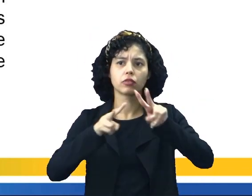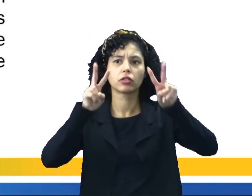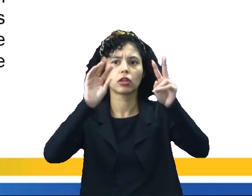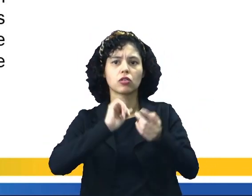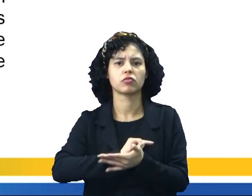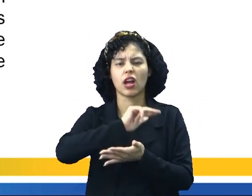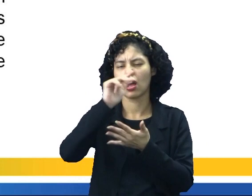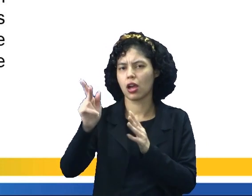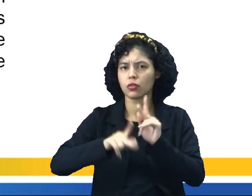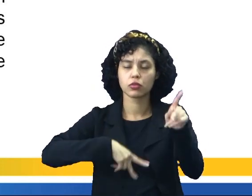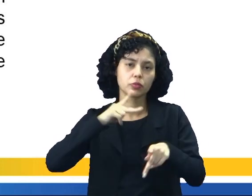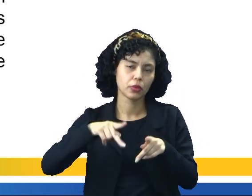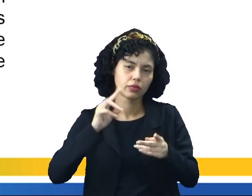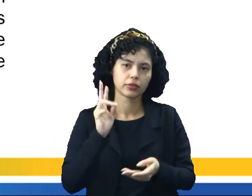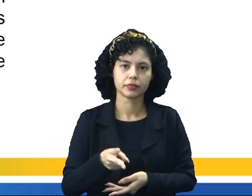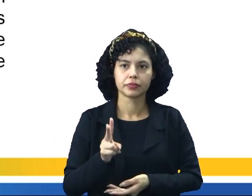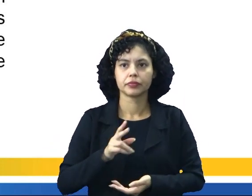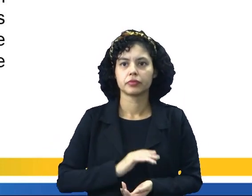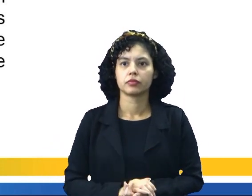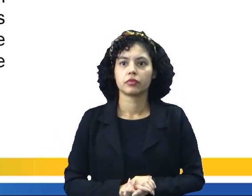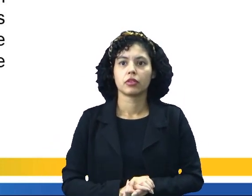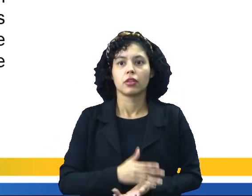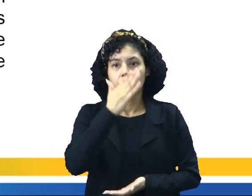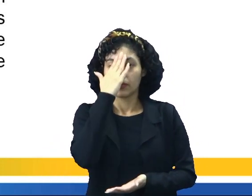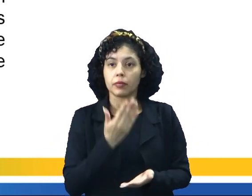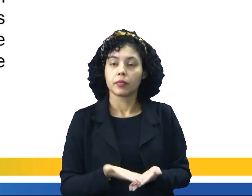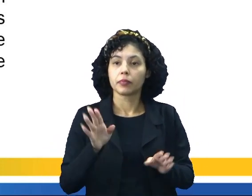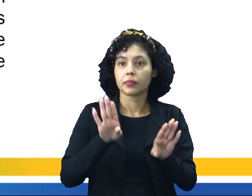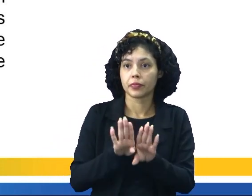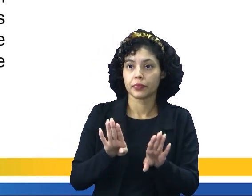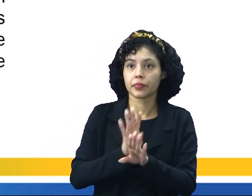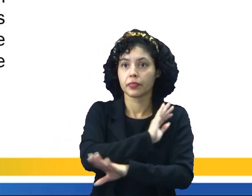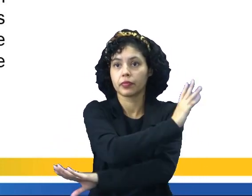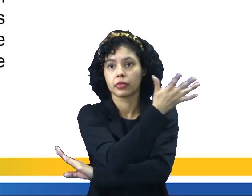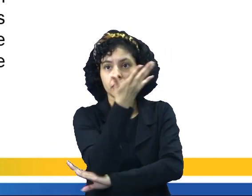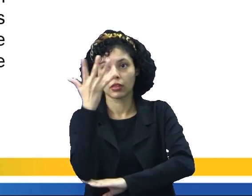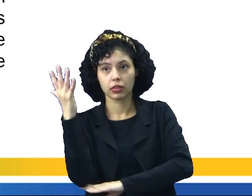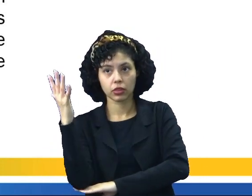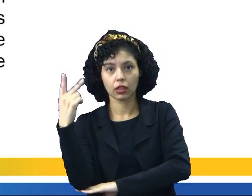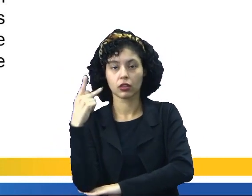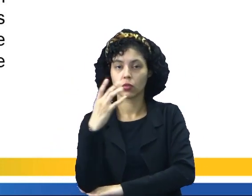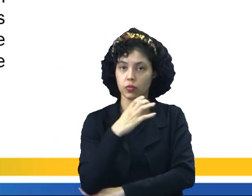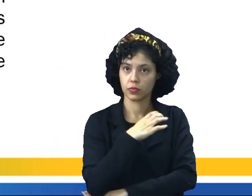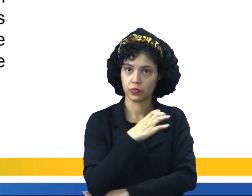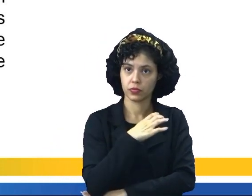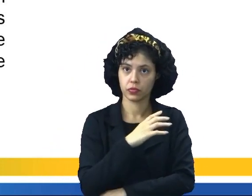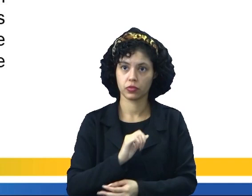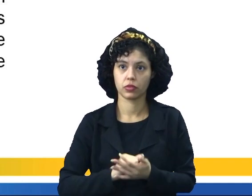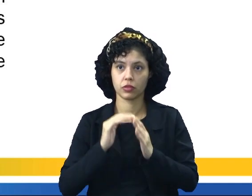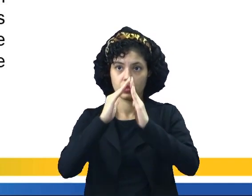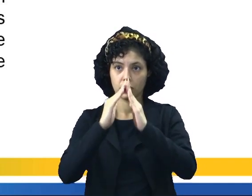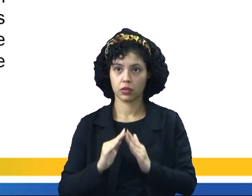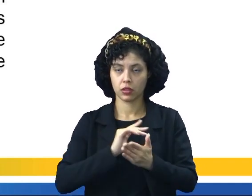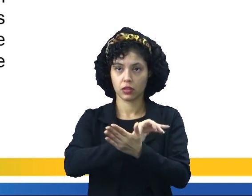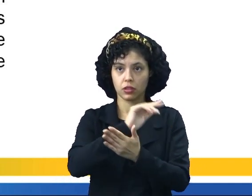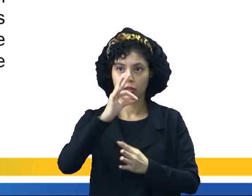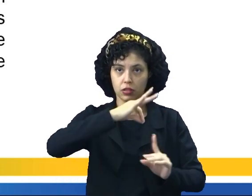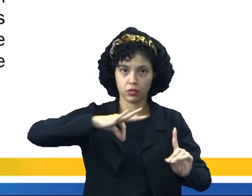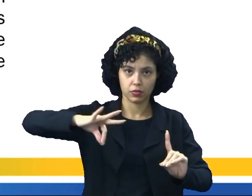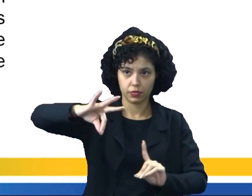de muitos povos aí da Mesoamérica. Os maias acreditavam também que as florestas ao redor de suas cidades eram habitadas por